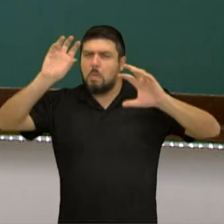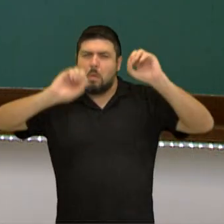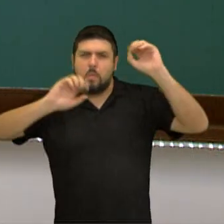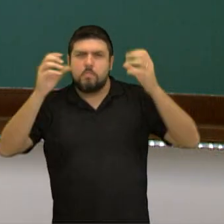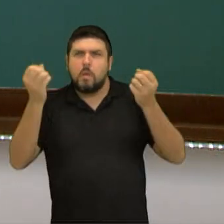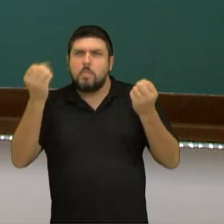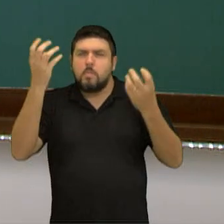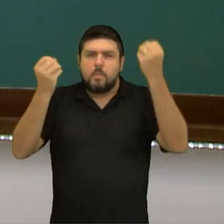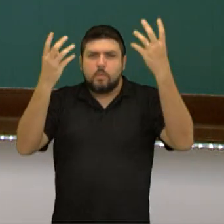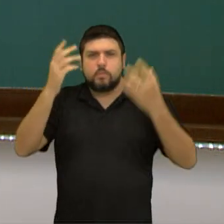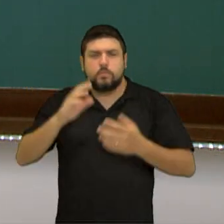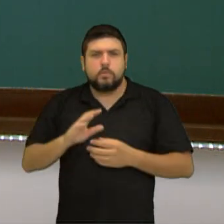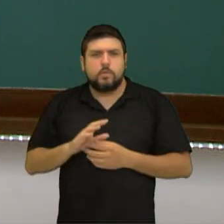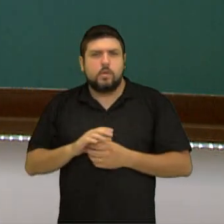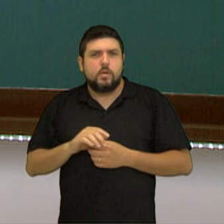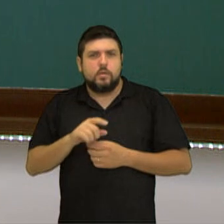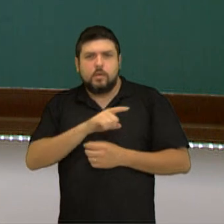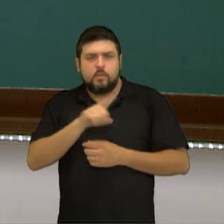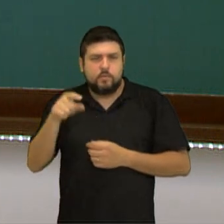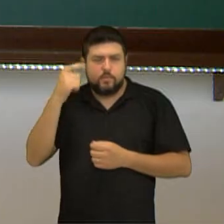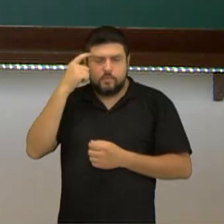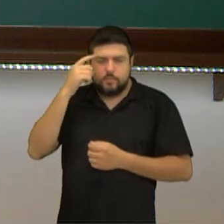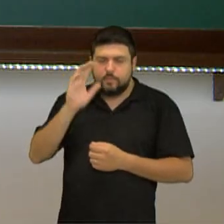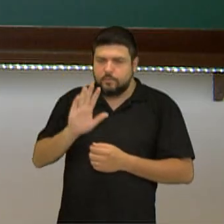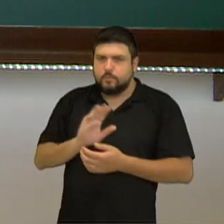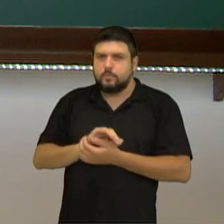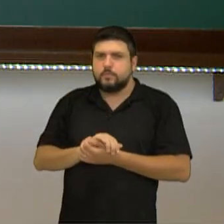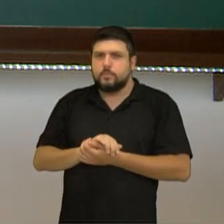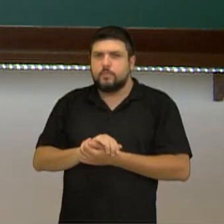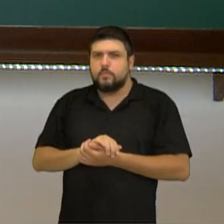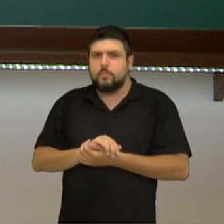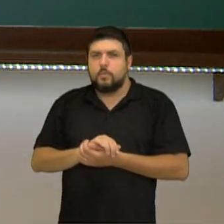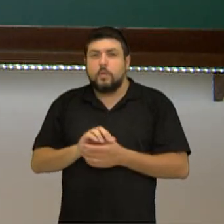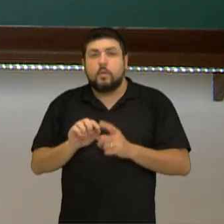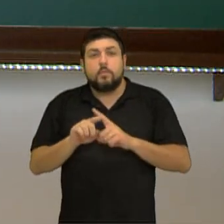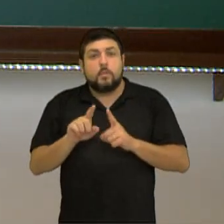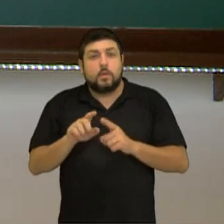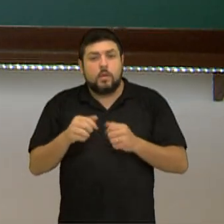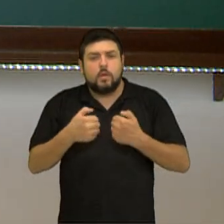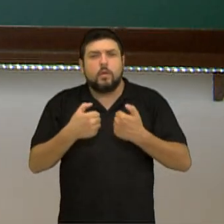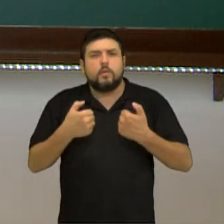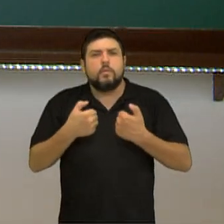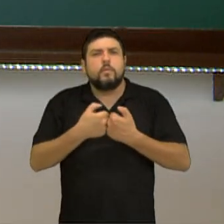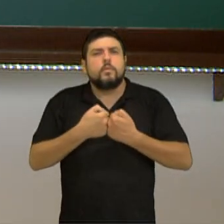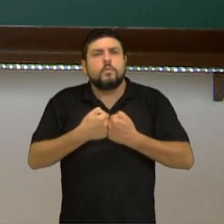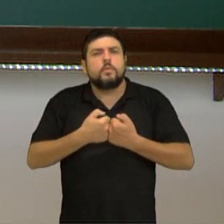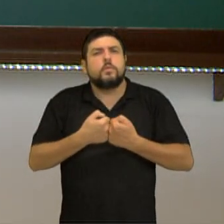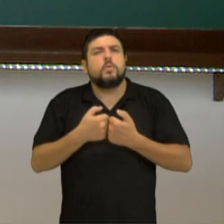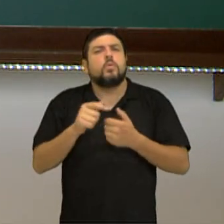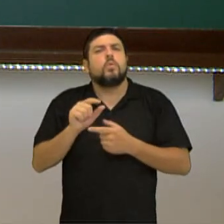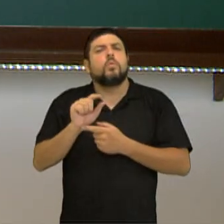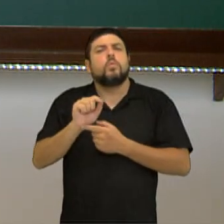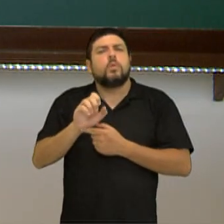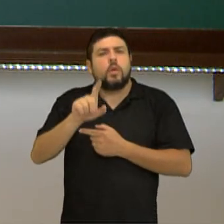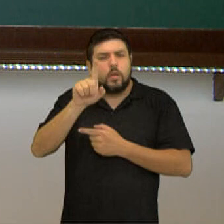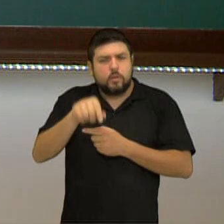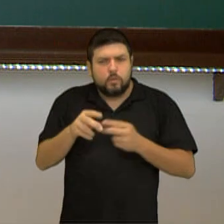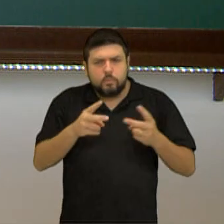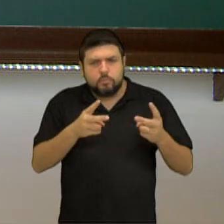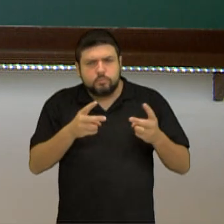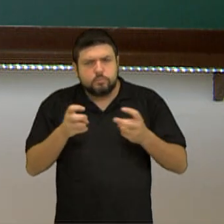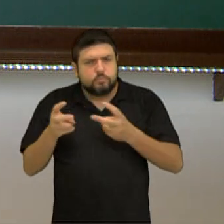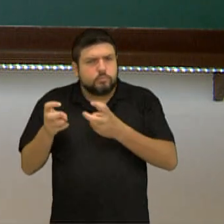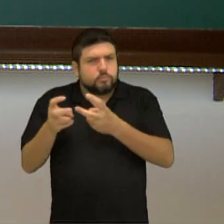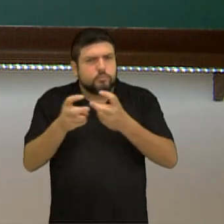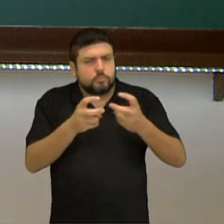fala física, normalmente tem a mania de lembrar disso. Mas não, física é feita pela observação de pequenas coisas, certo? E é assim que a